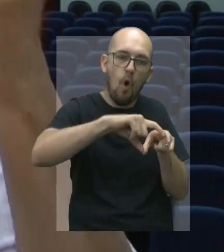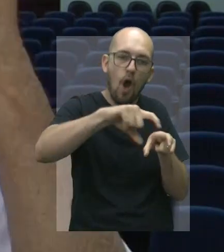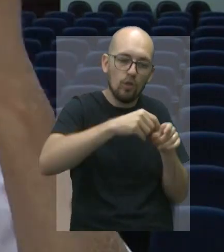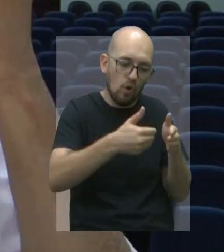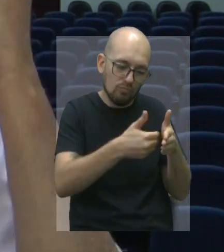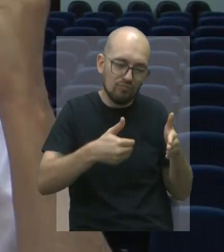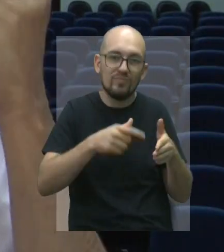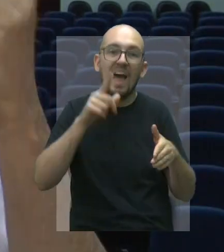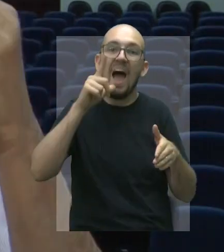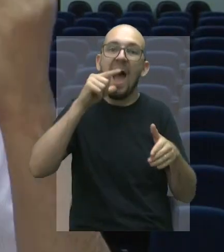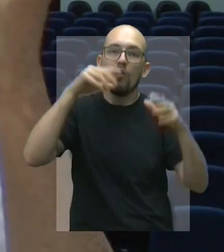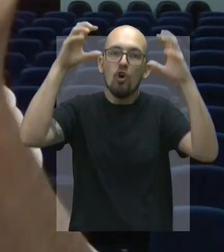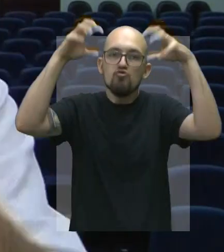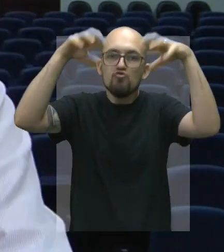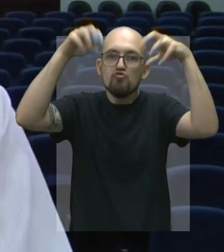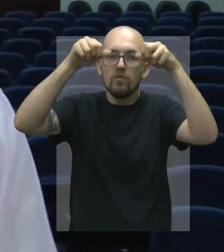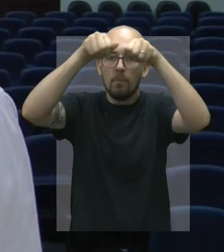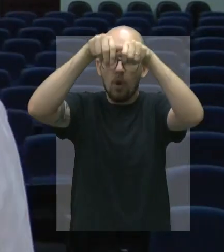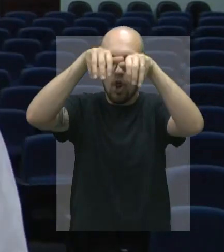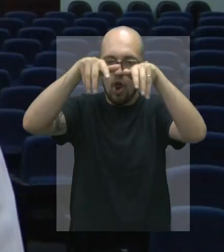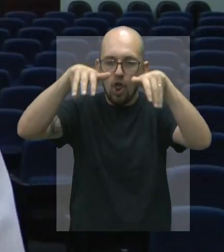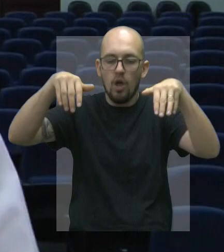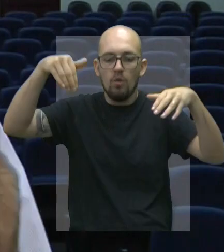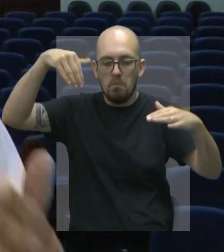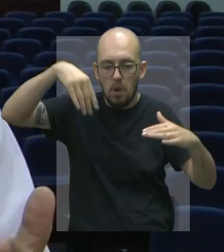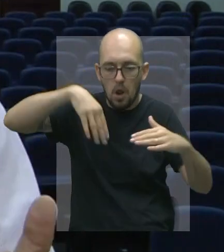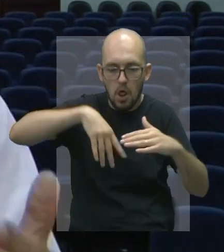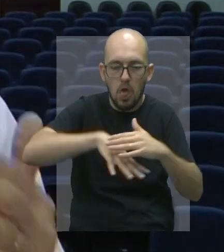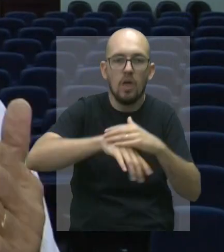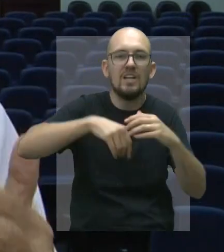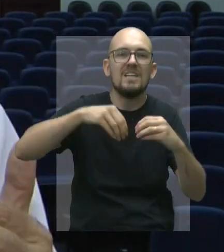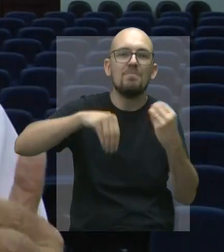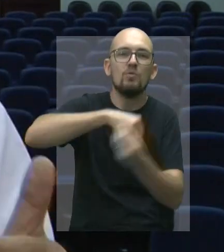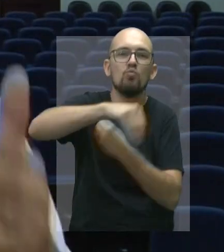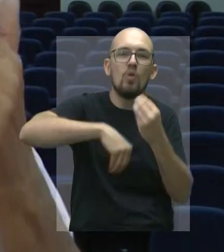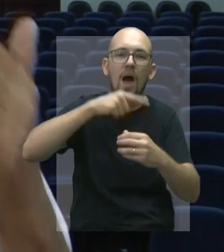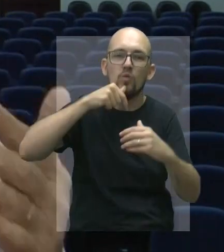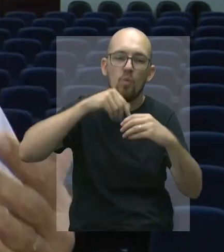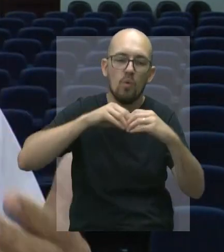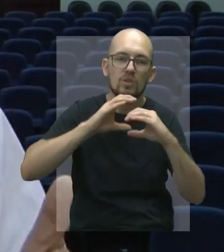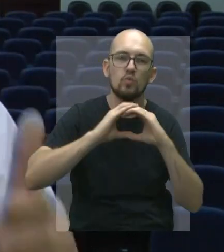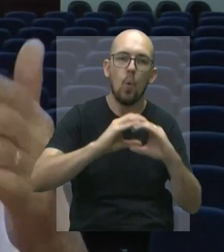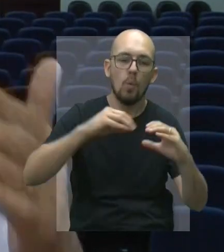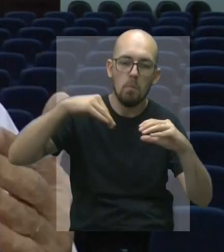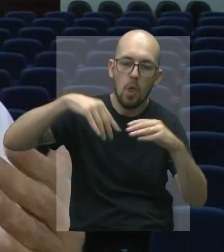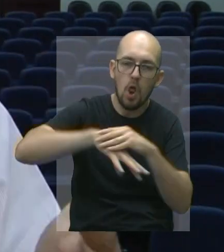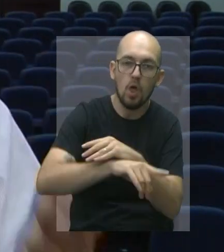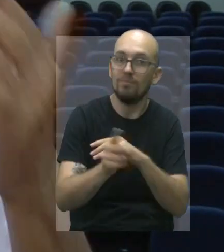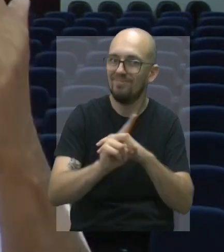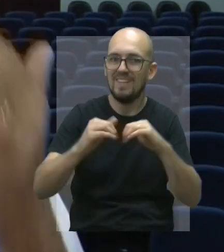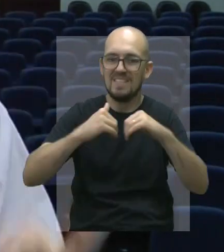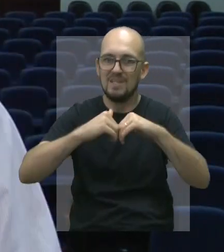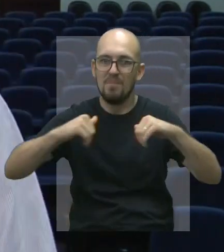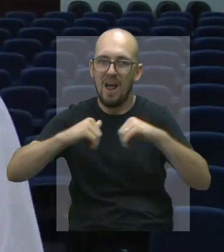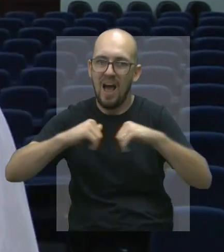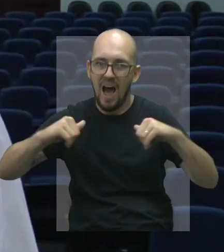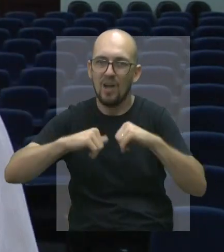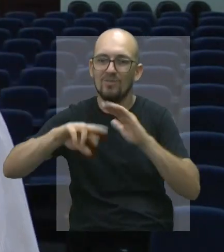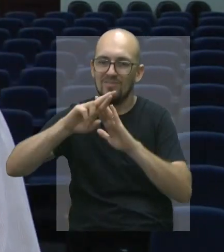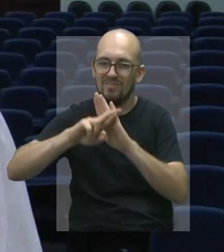de chuva não pode ser jogada no esgoto. Então, as obras, as edificações que foram feitas a partir